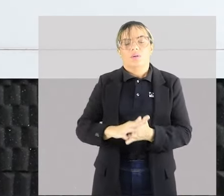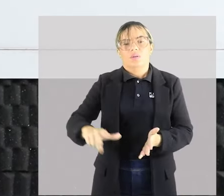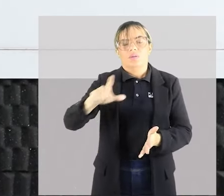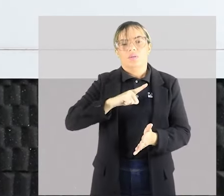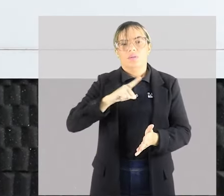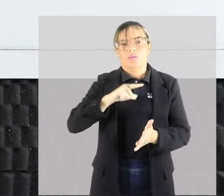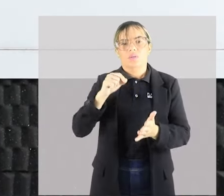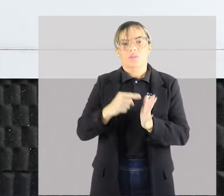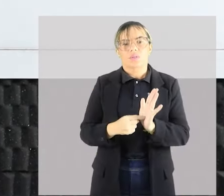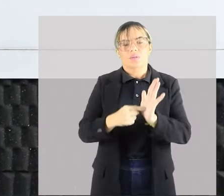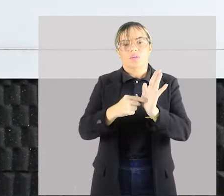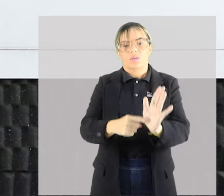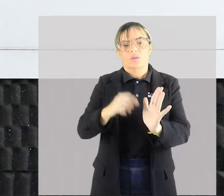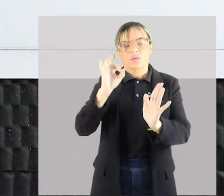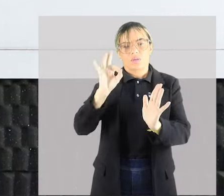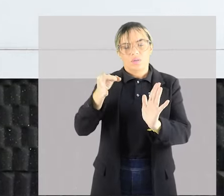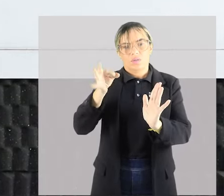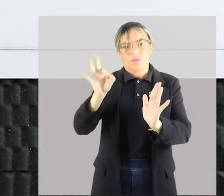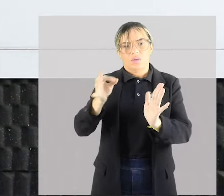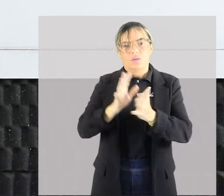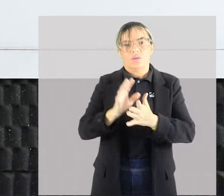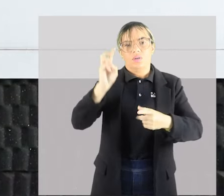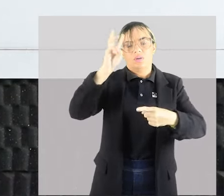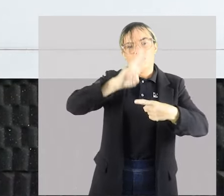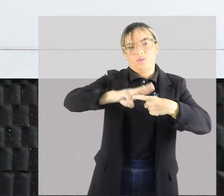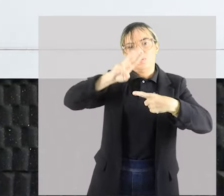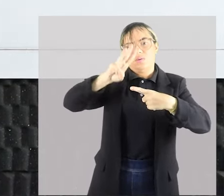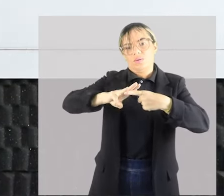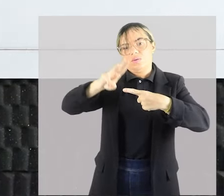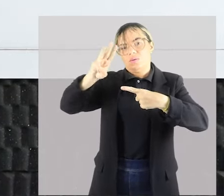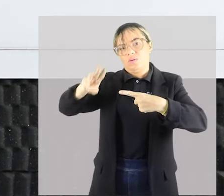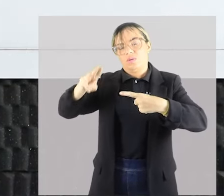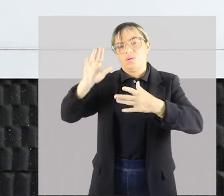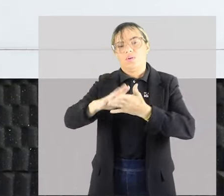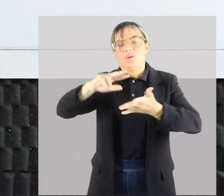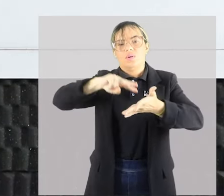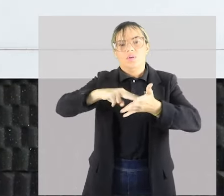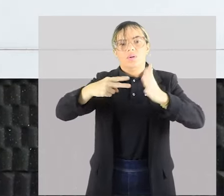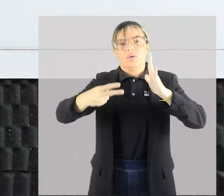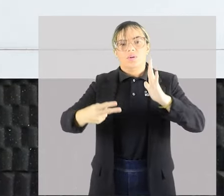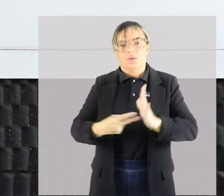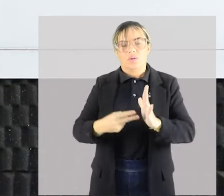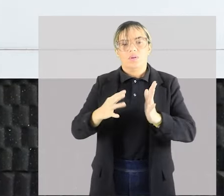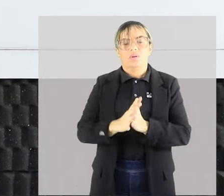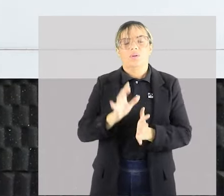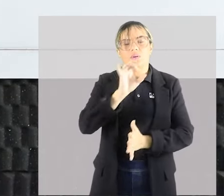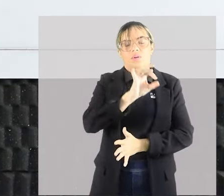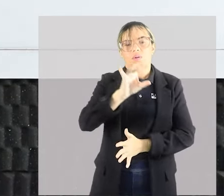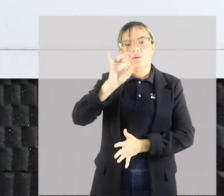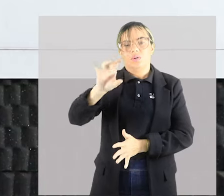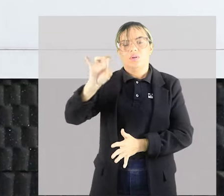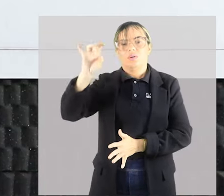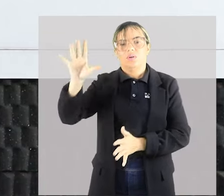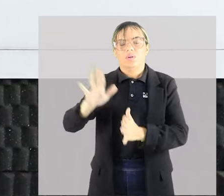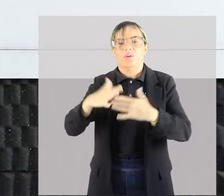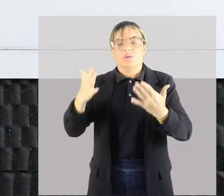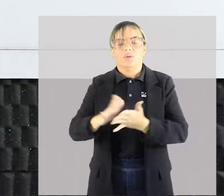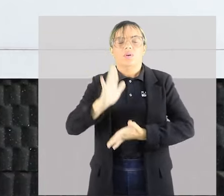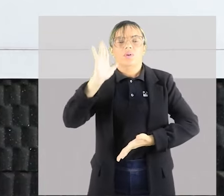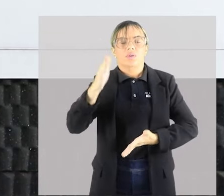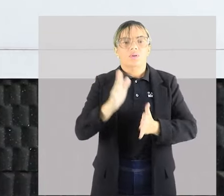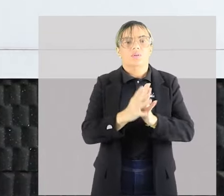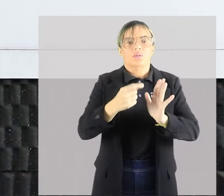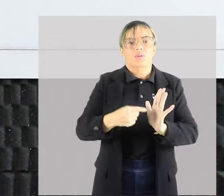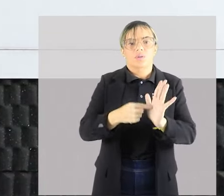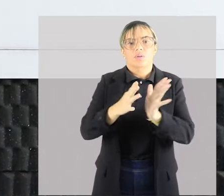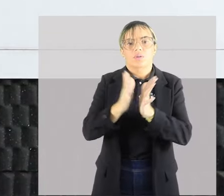tudo estabelecido né as trincas o que cada uma delas significa Tá certo e isso aí já é dado pra gente